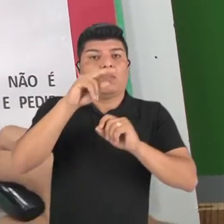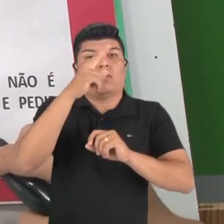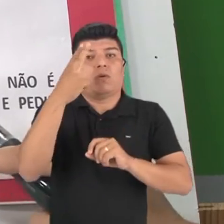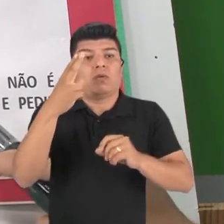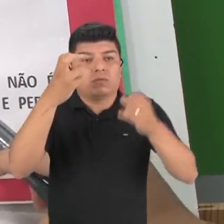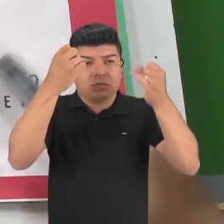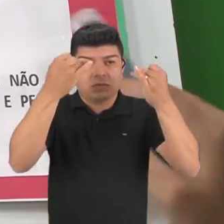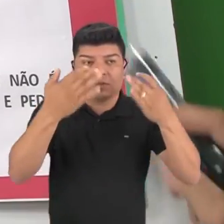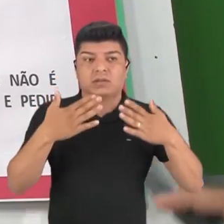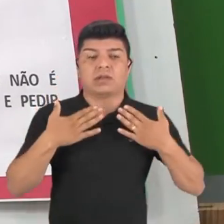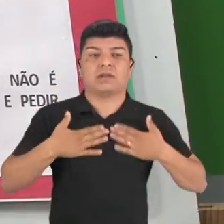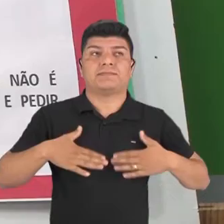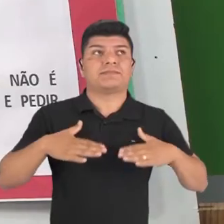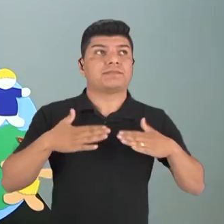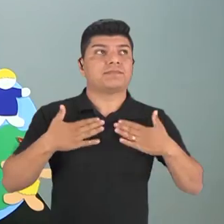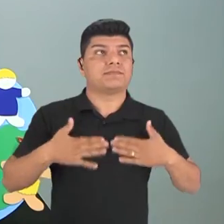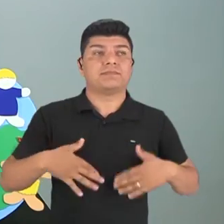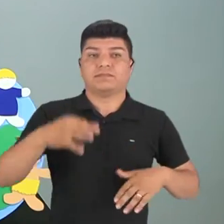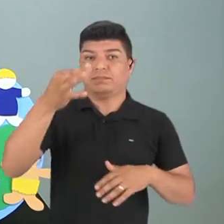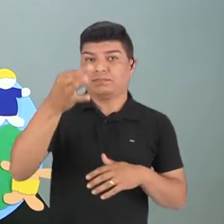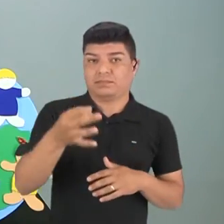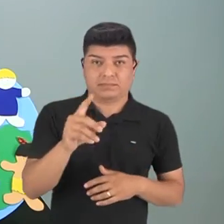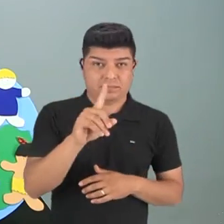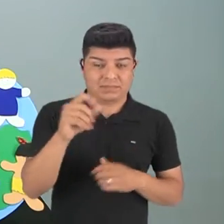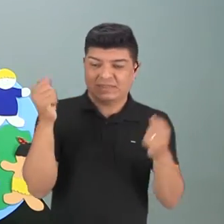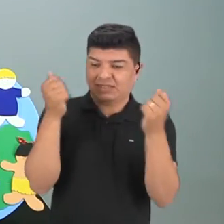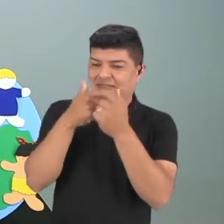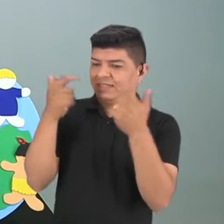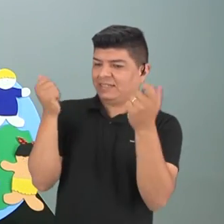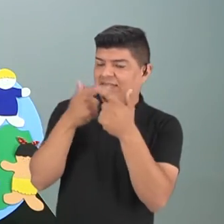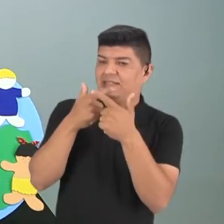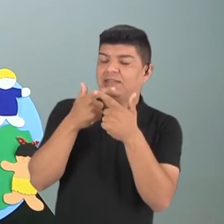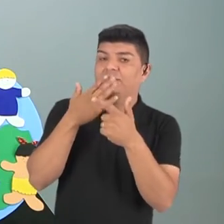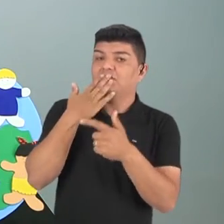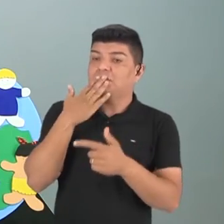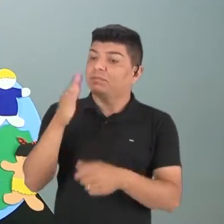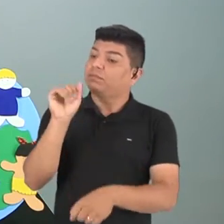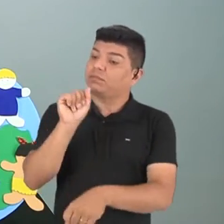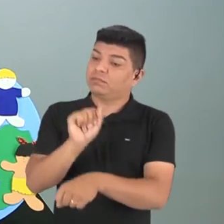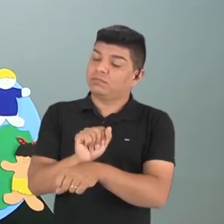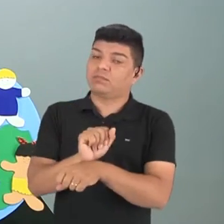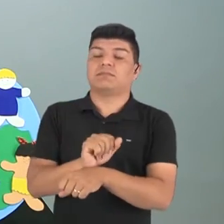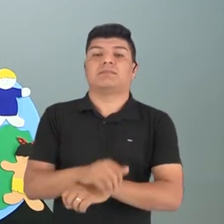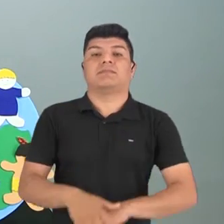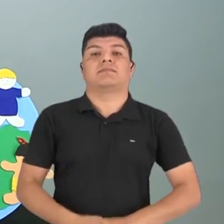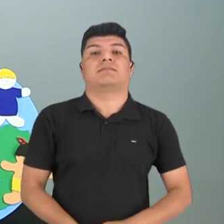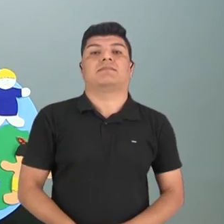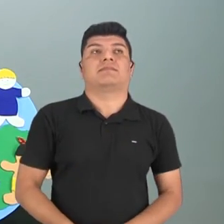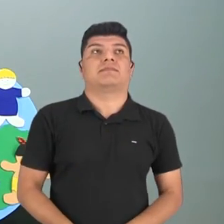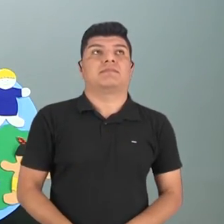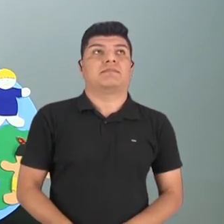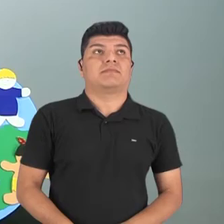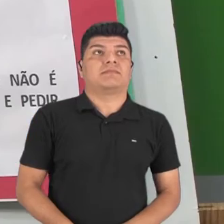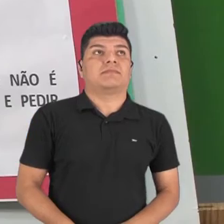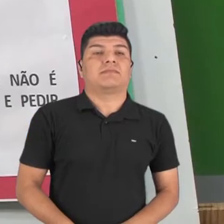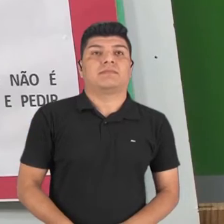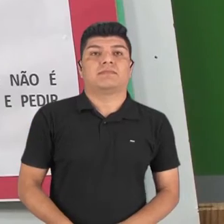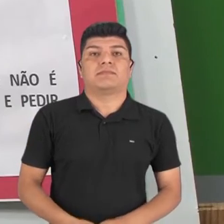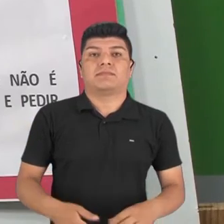explicar com calma que não é correto rir de ninguém e pedir que pare com isso? Nós